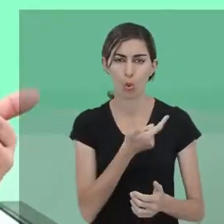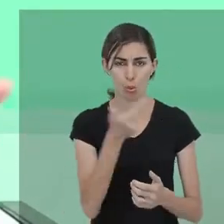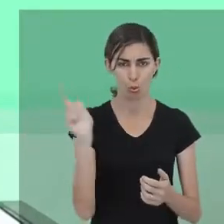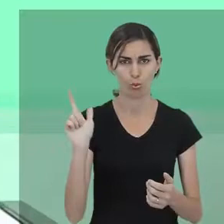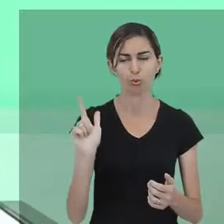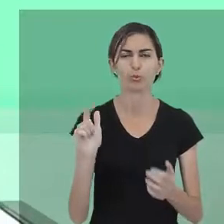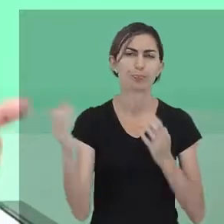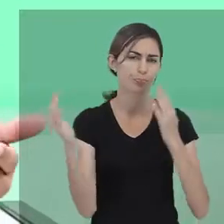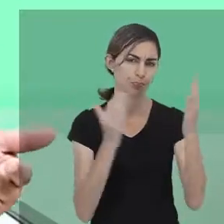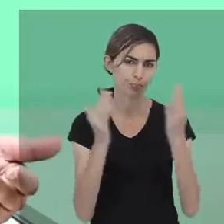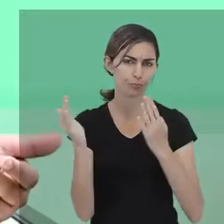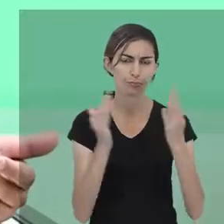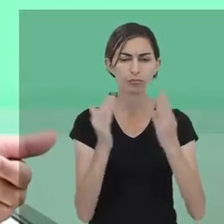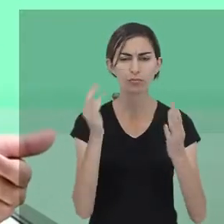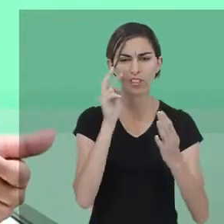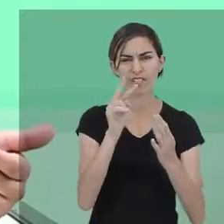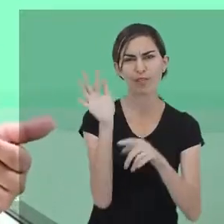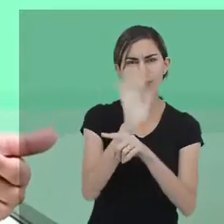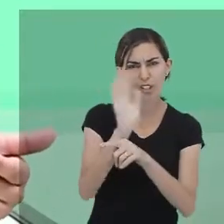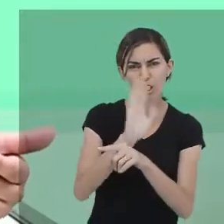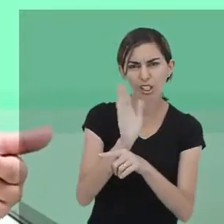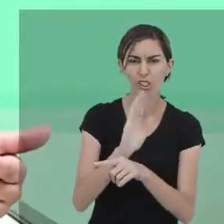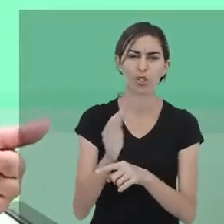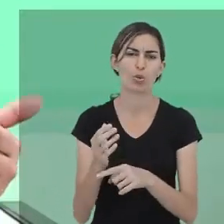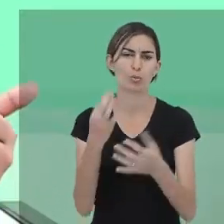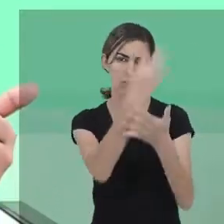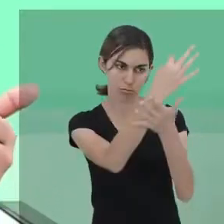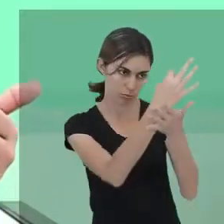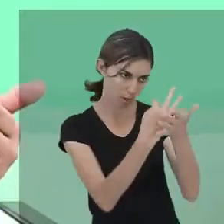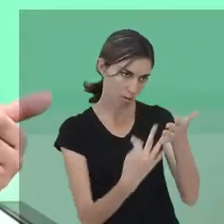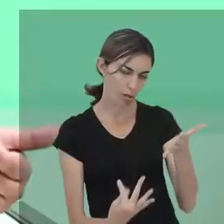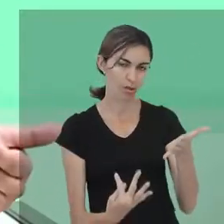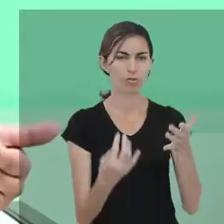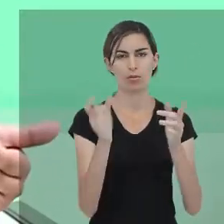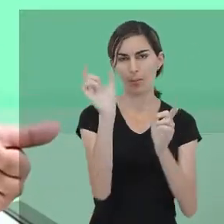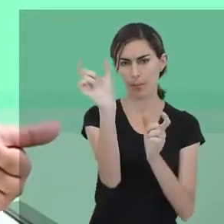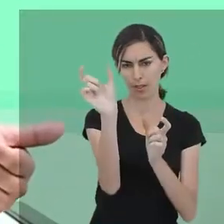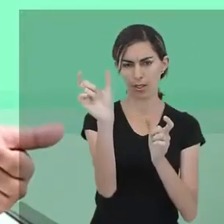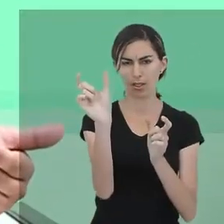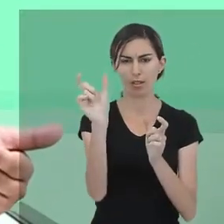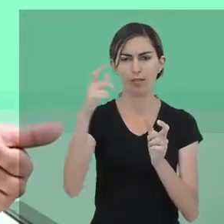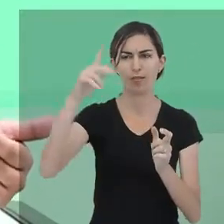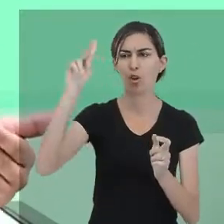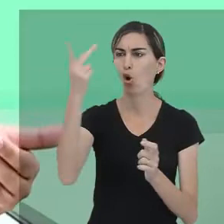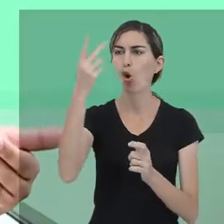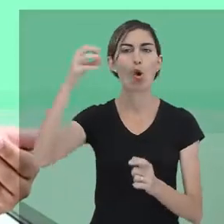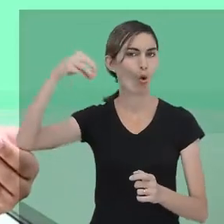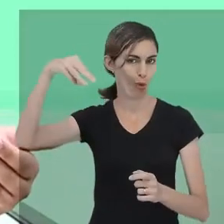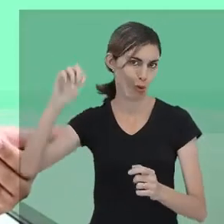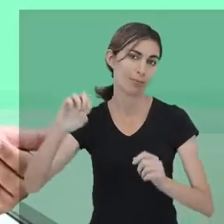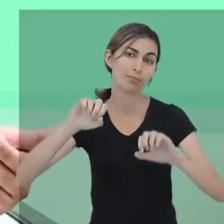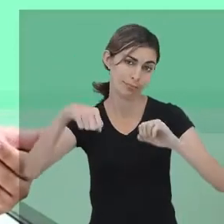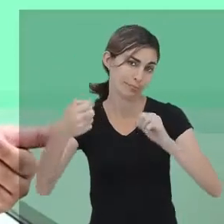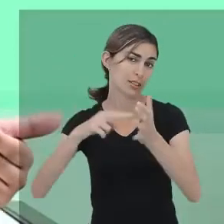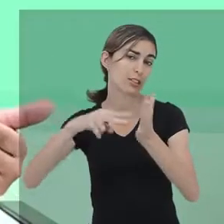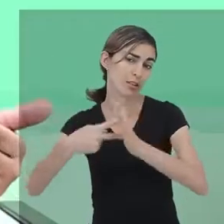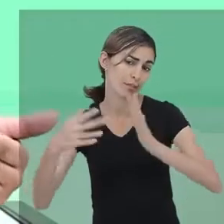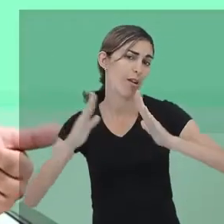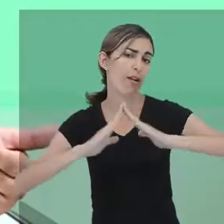Um exemplo que a gente costuma ver muito em filme, muito em textos, é a palavra home. Home, casa,